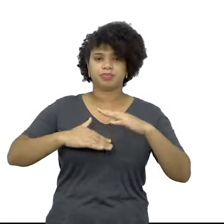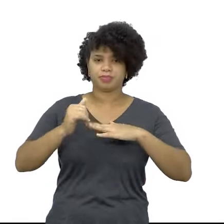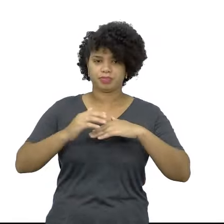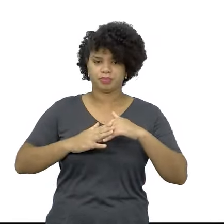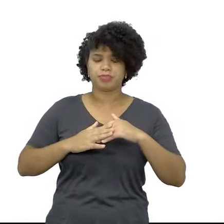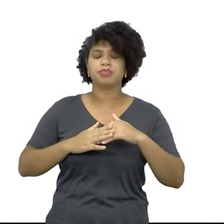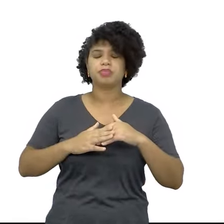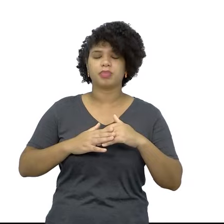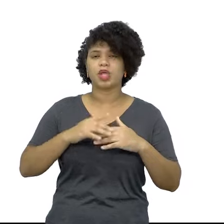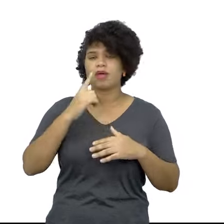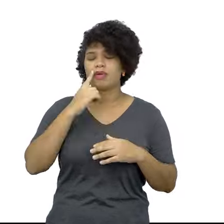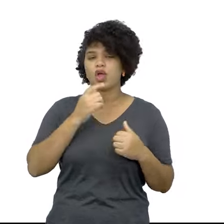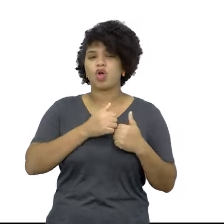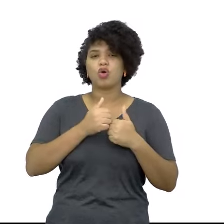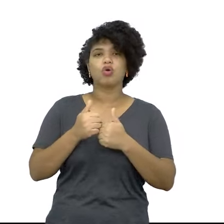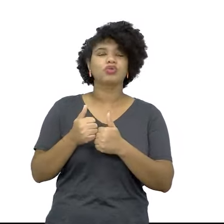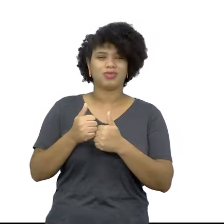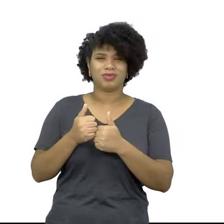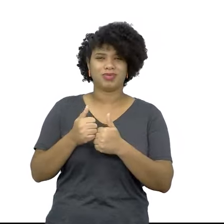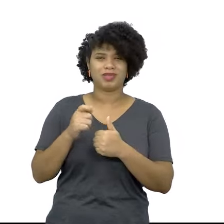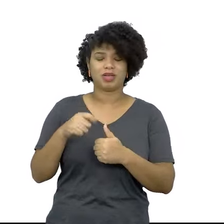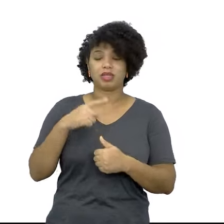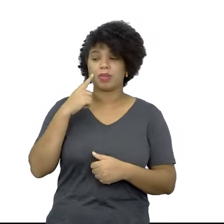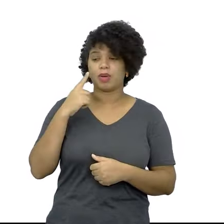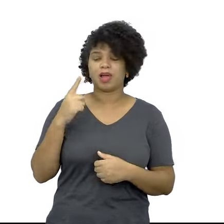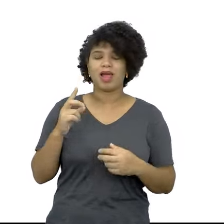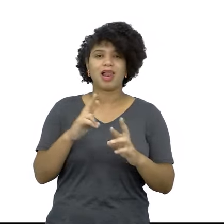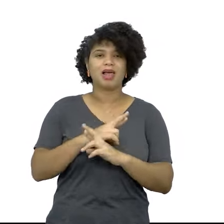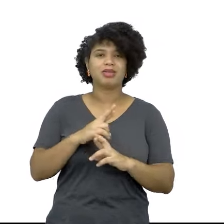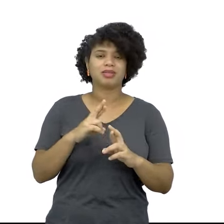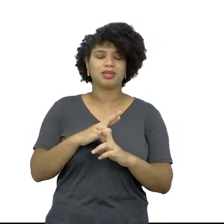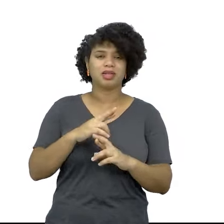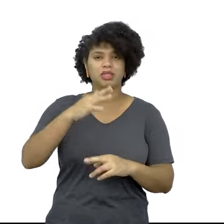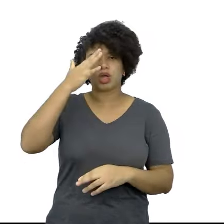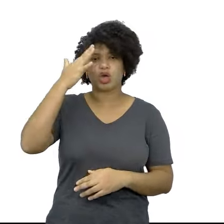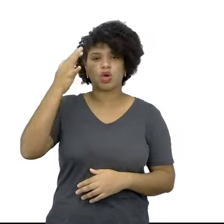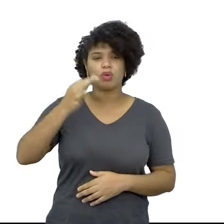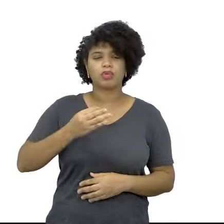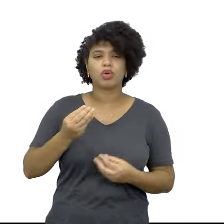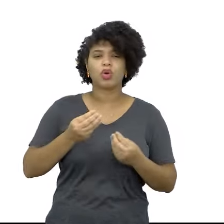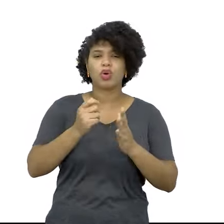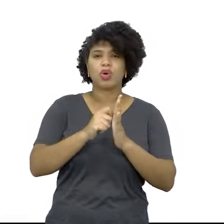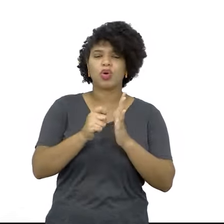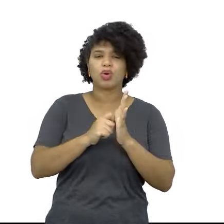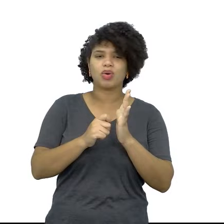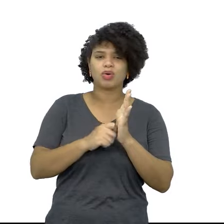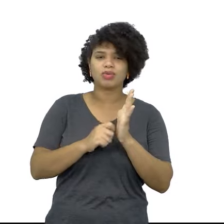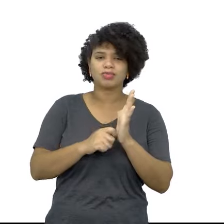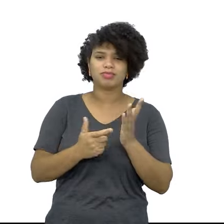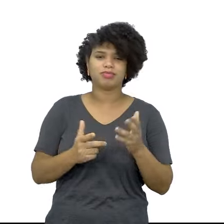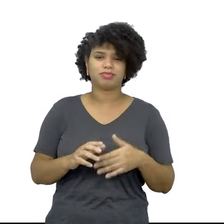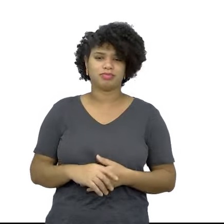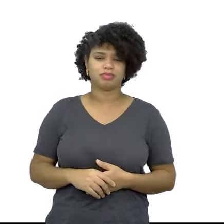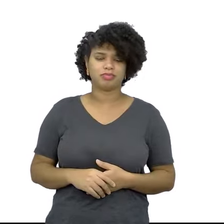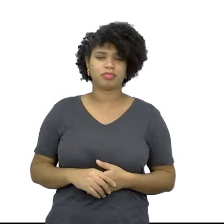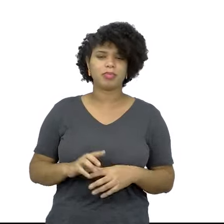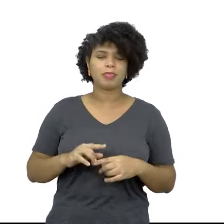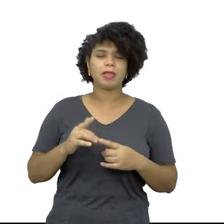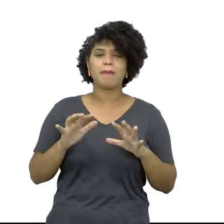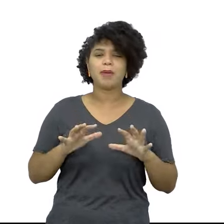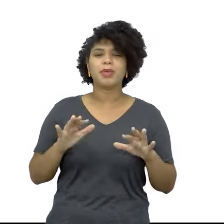na sequência, né, que envolve a compreensão do sistema de escrita. E em que momentos eu